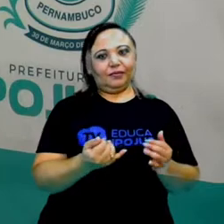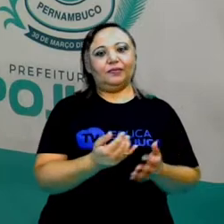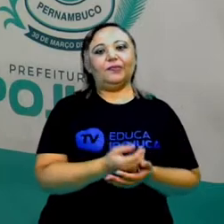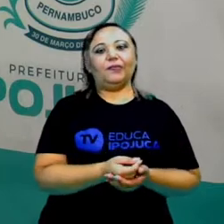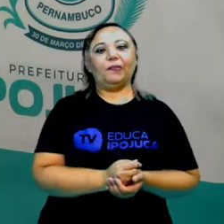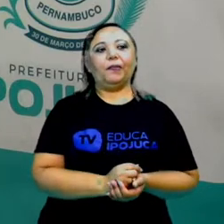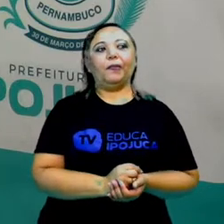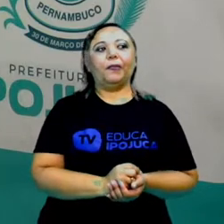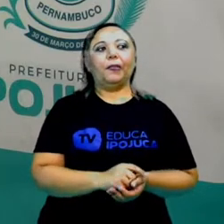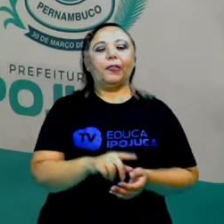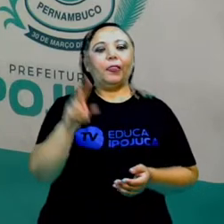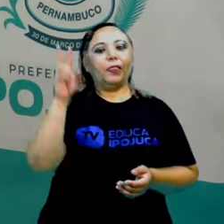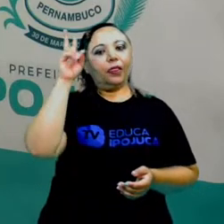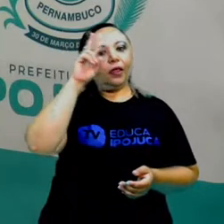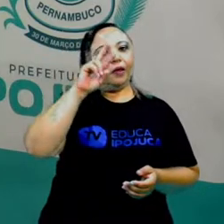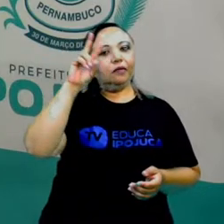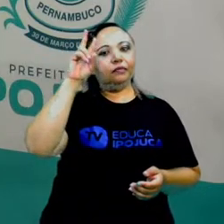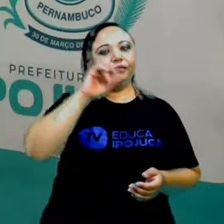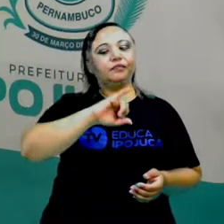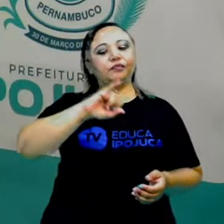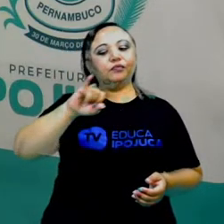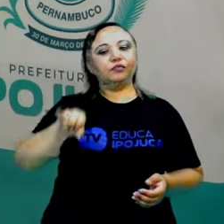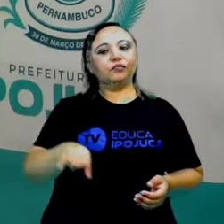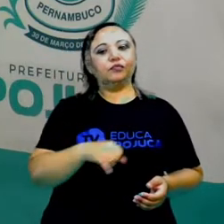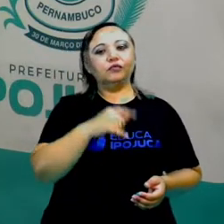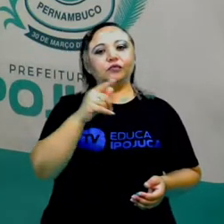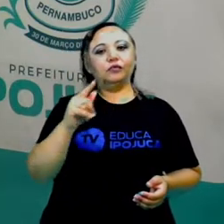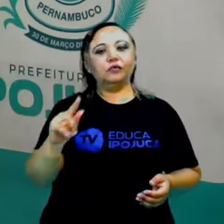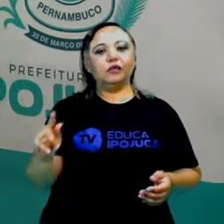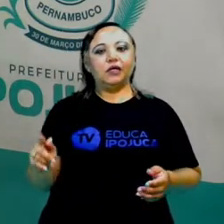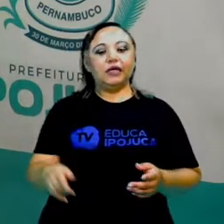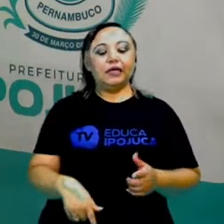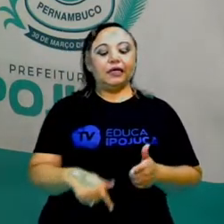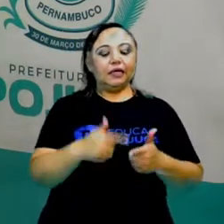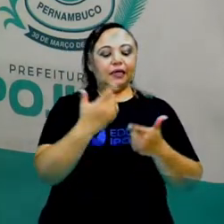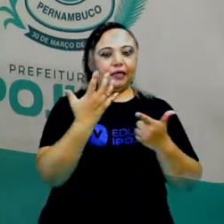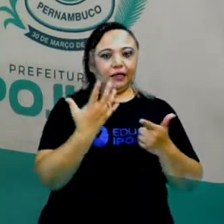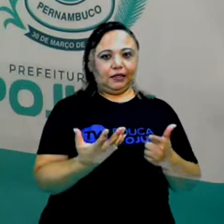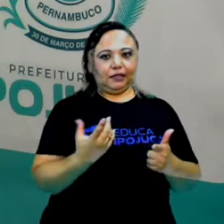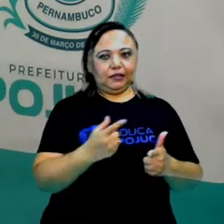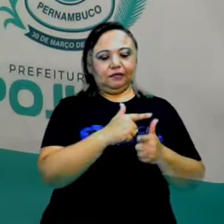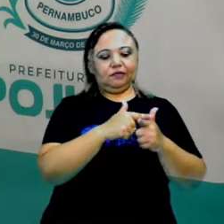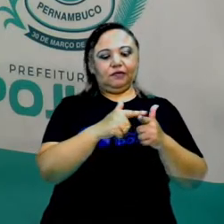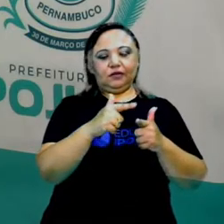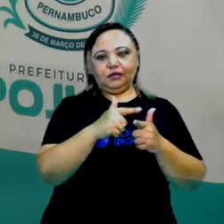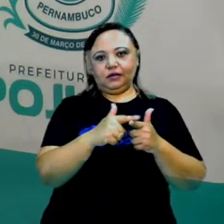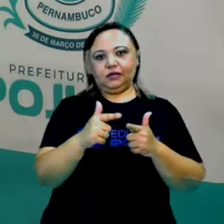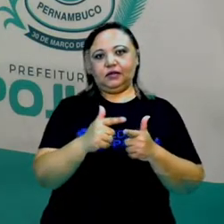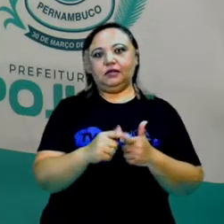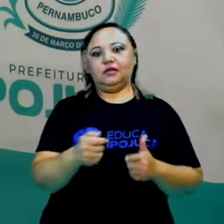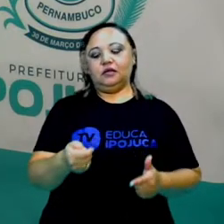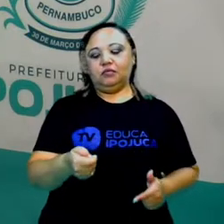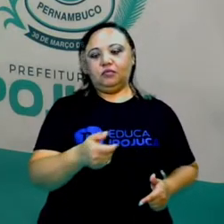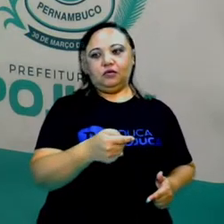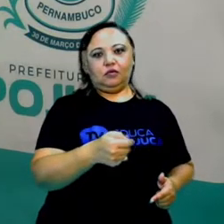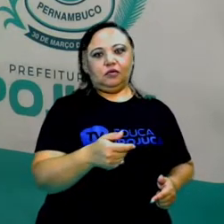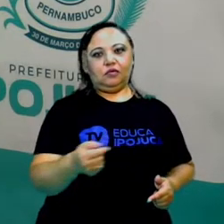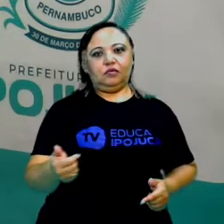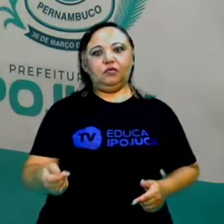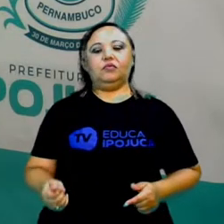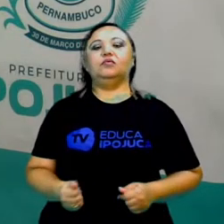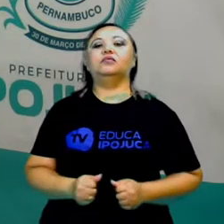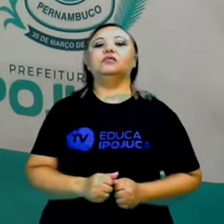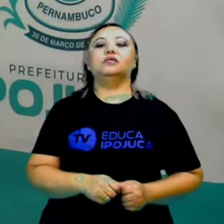Então, lembrando, João tentou dividir as bolas de gude entre as crianças. Houve várias formas